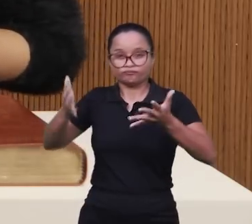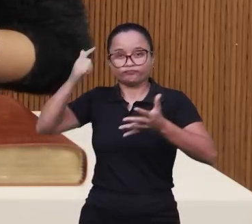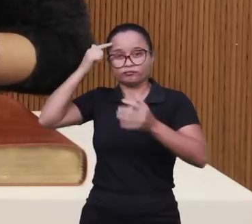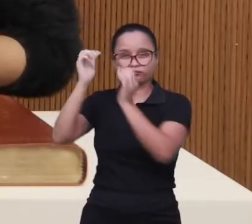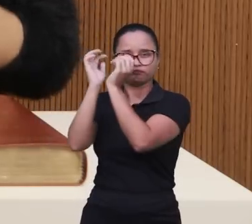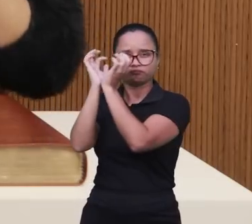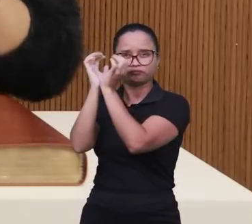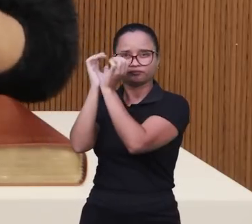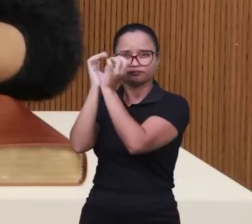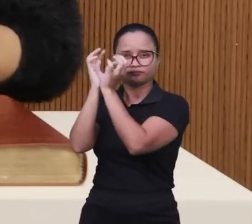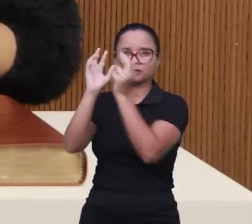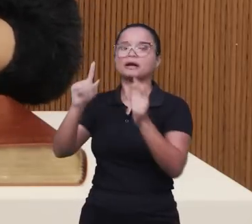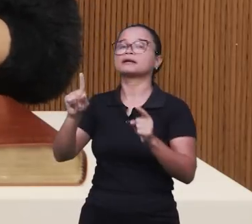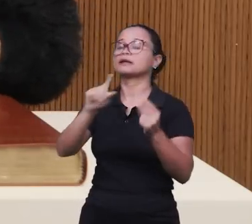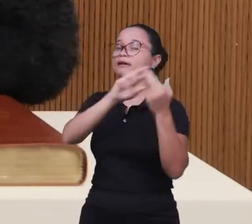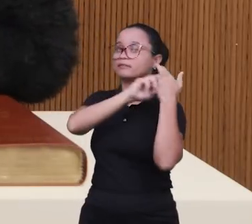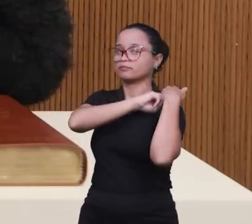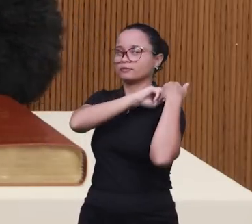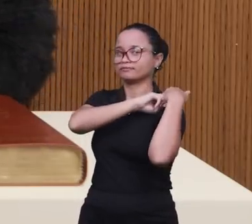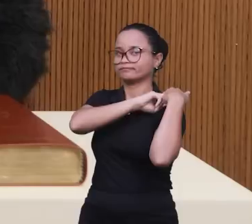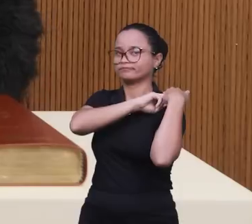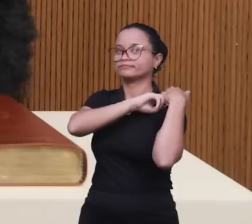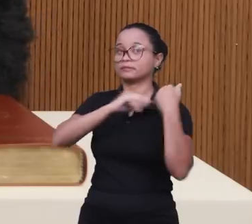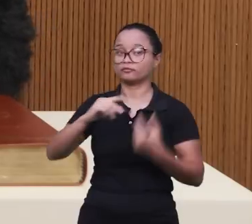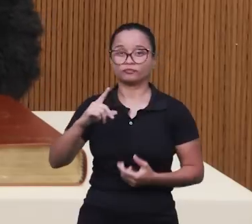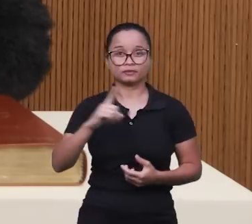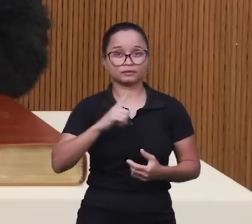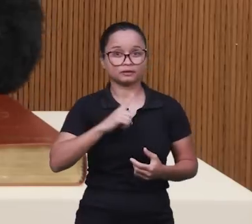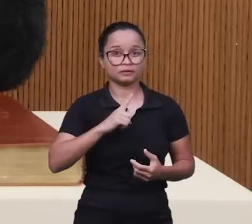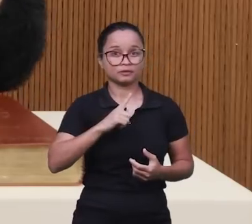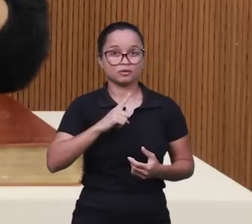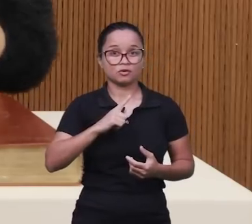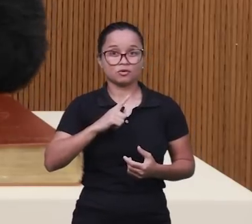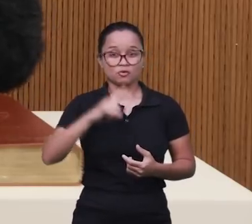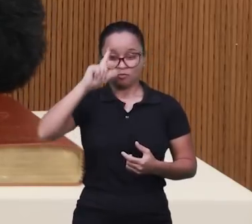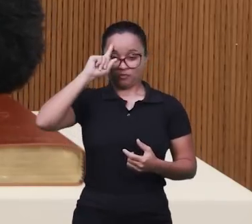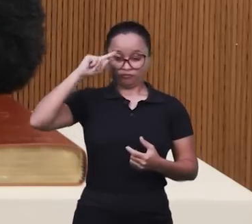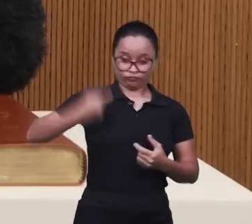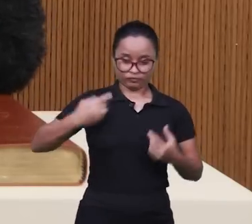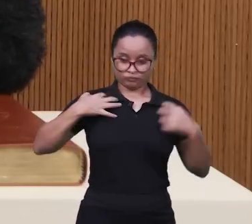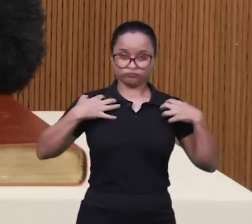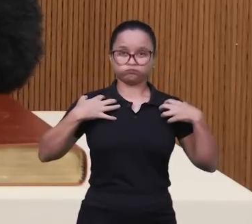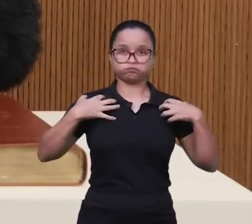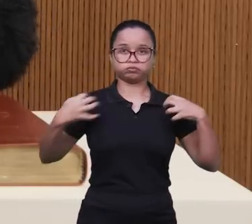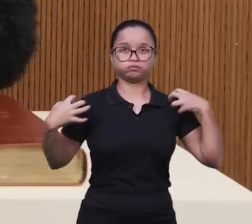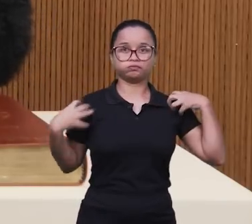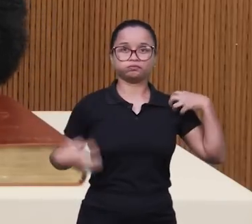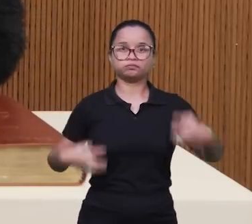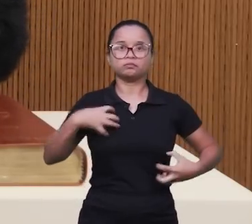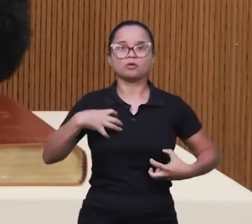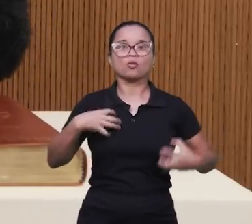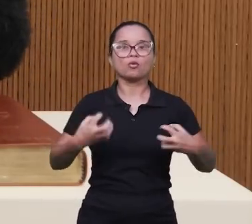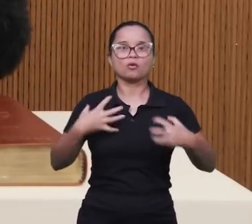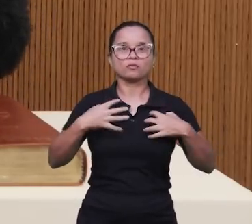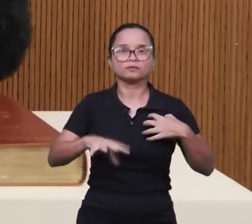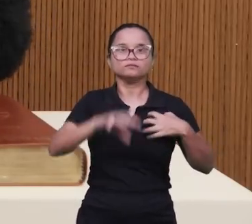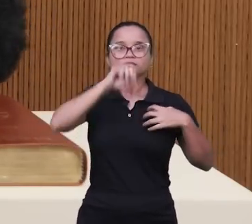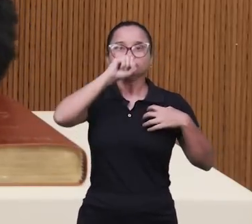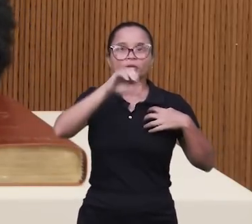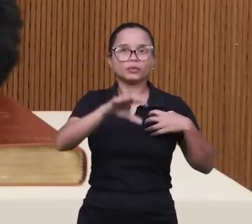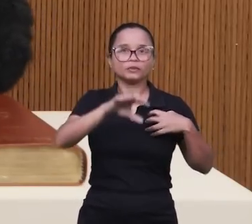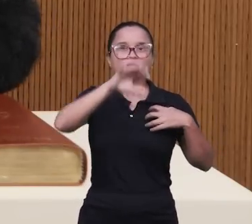estímulos cerebrais são os responsáveis por ativarem a nossa musculatura